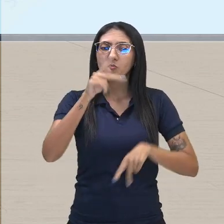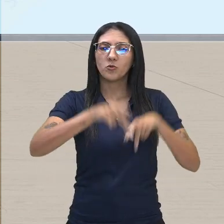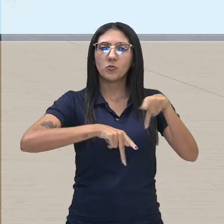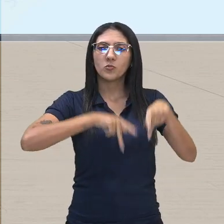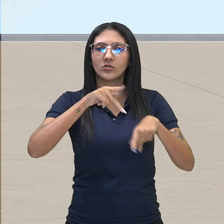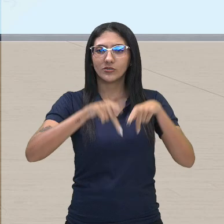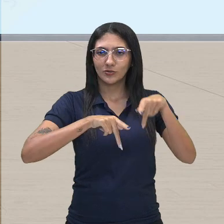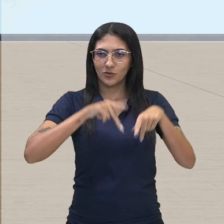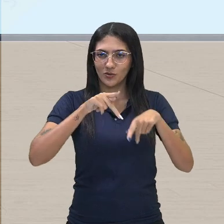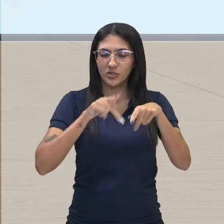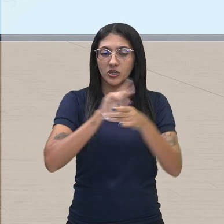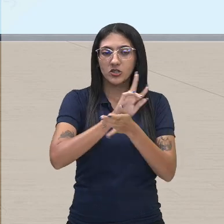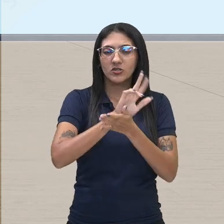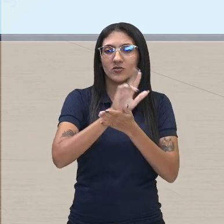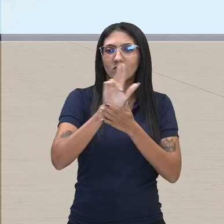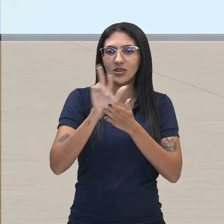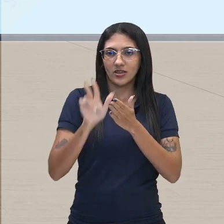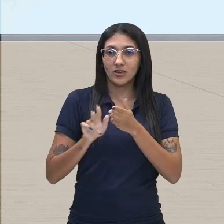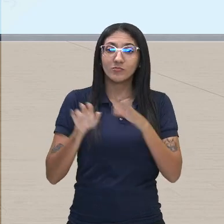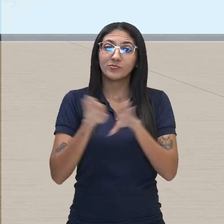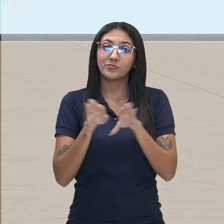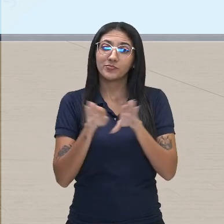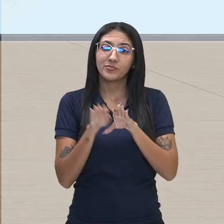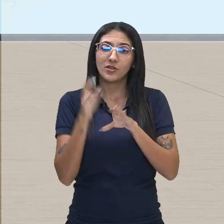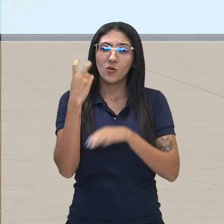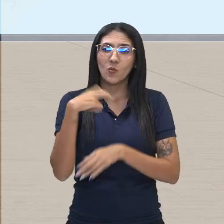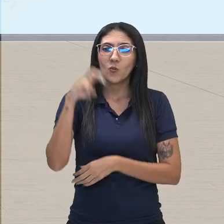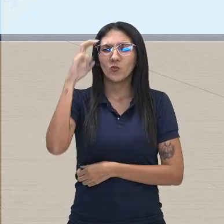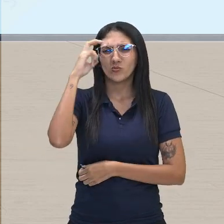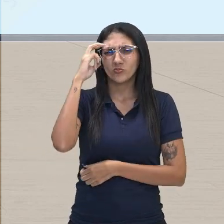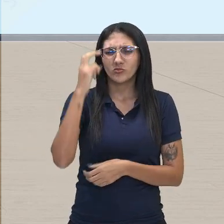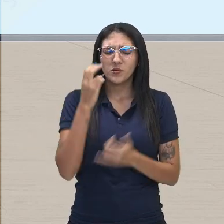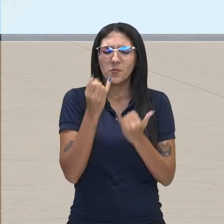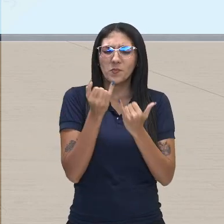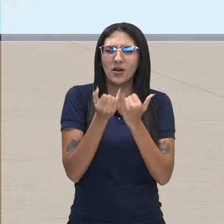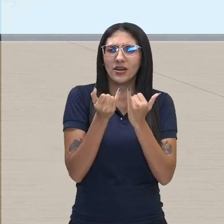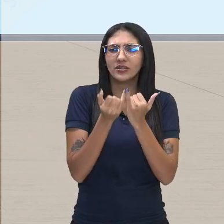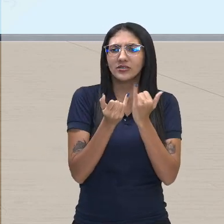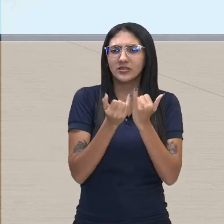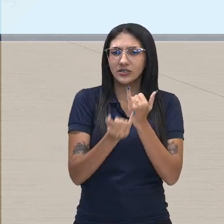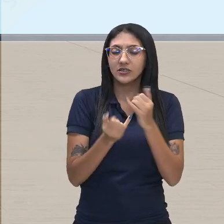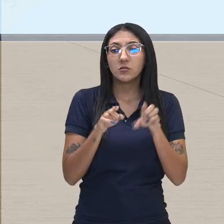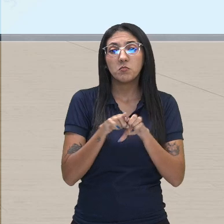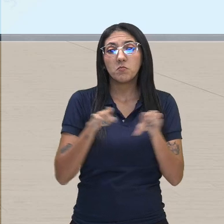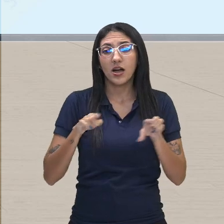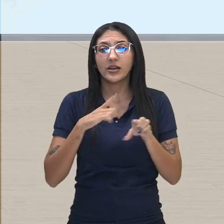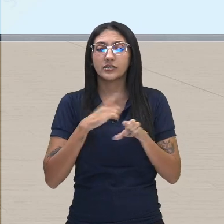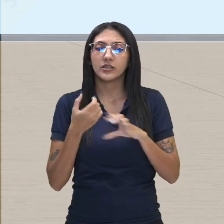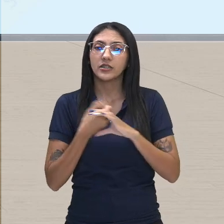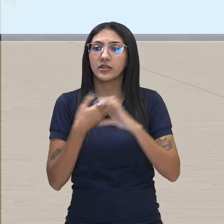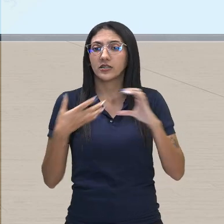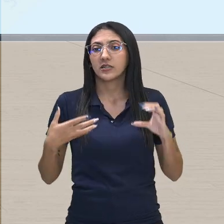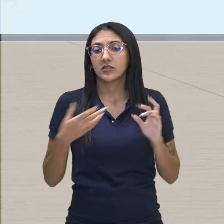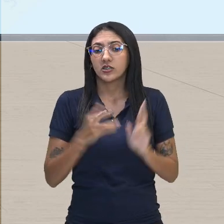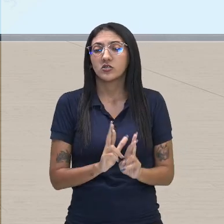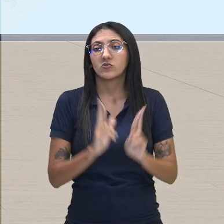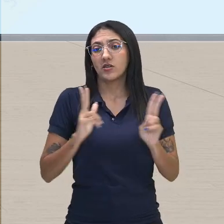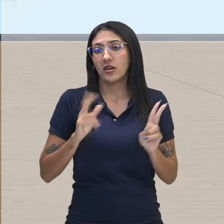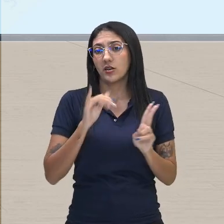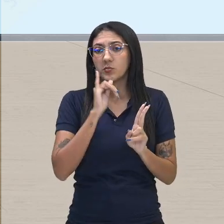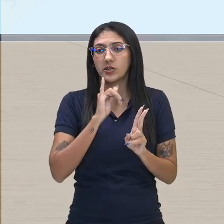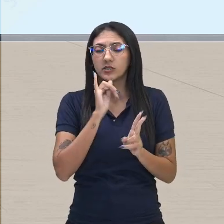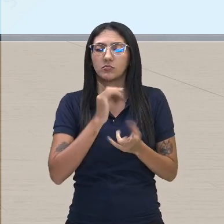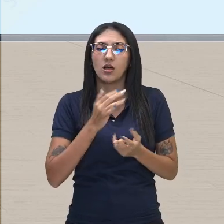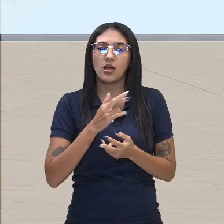são diferentes, que têm também culturas, podem ser semelhantes, mas que também serão diferentes na questão de